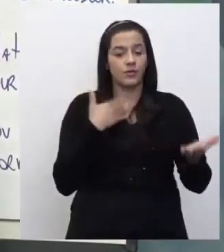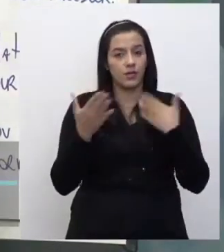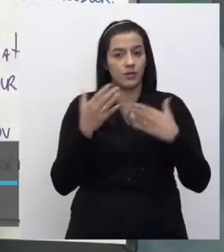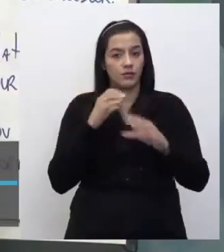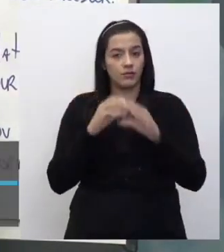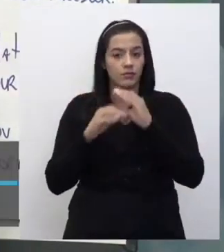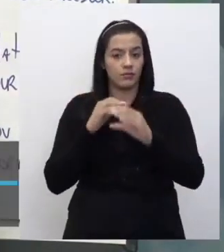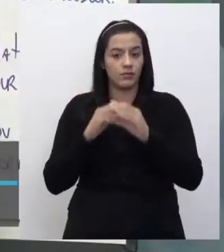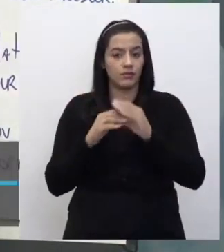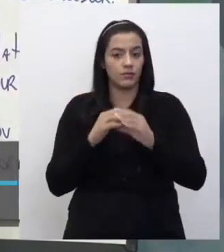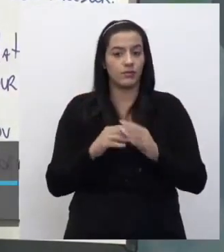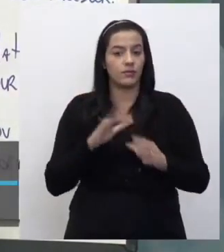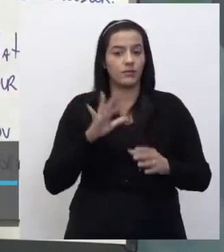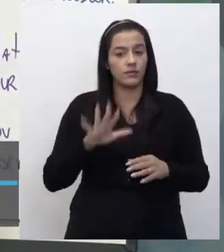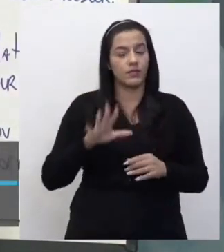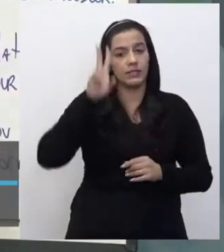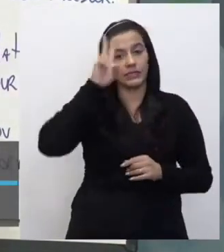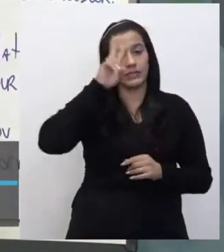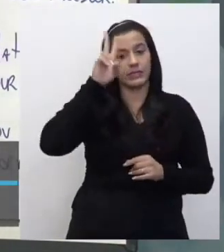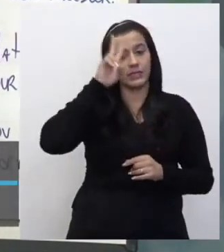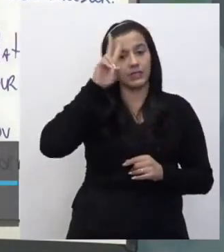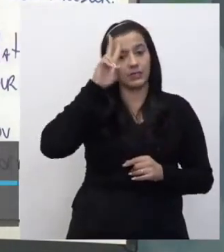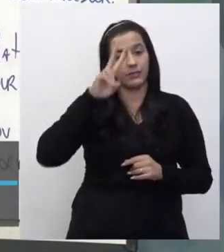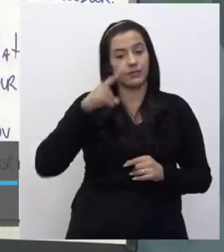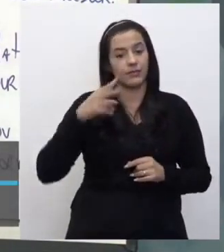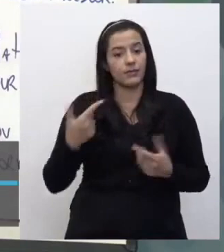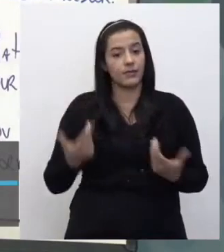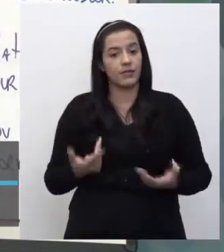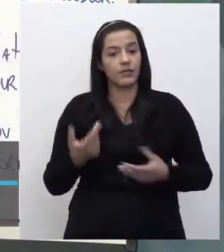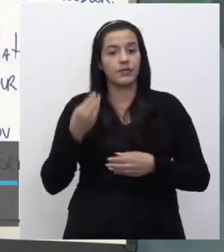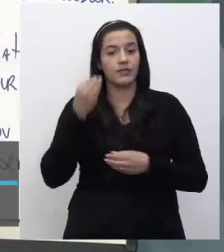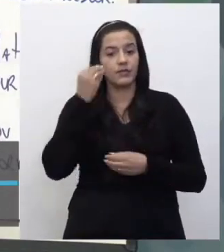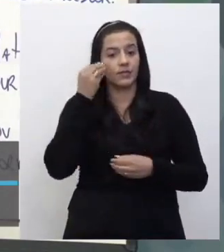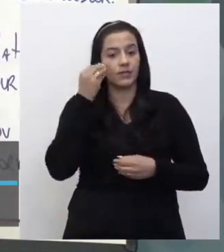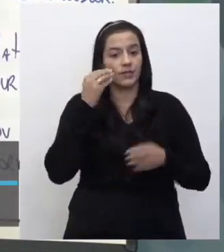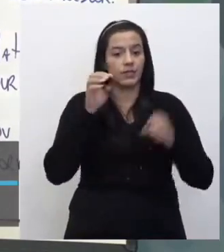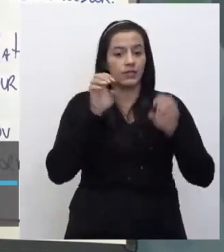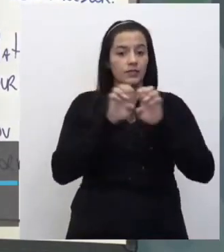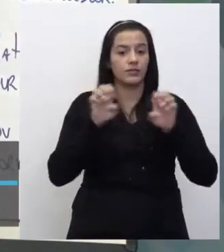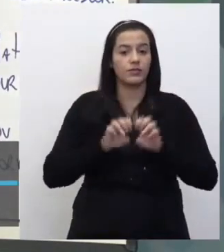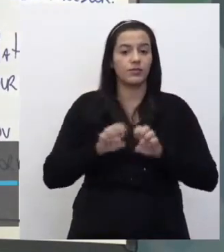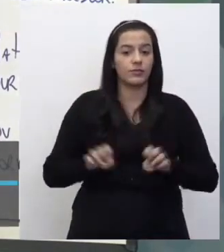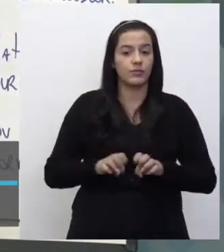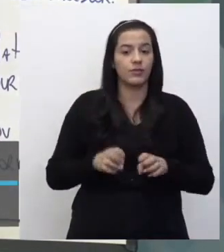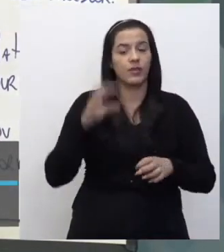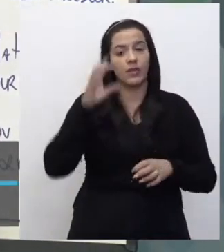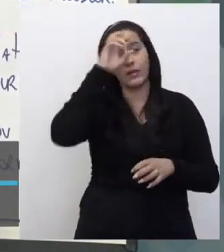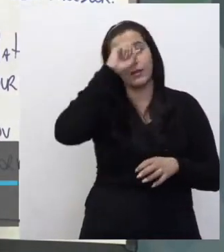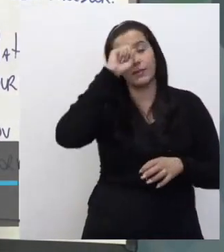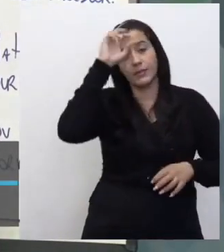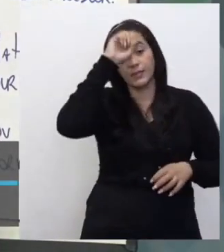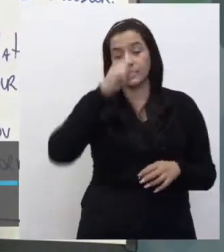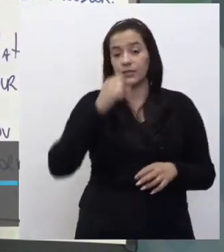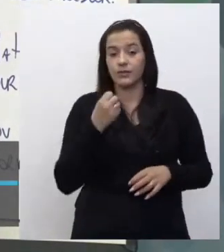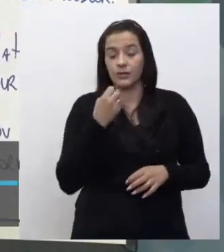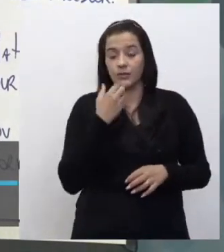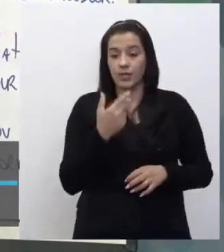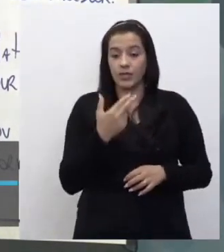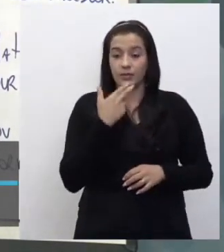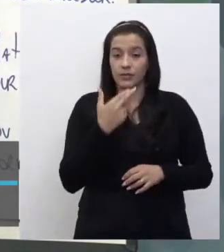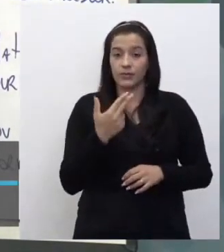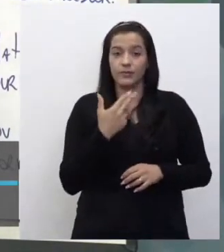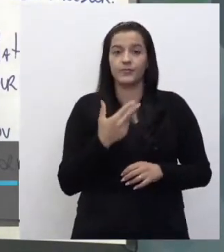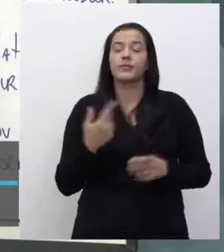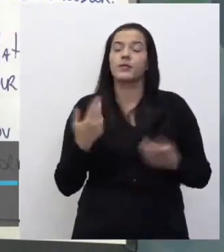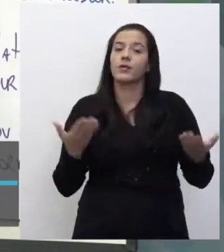importante é a comunicação, mas lembra que a gente está aqui construindo a estrutura de uma língua, né? A gente está aprendendo essa língua. Então, nesse momento, a